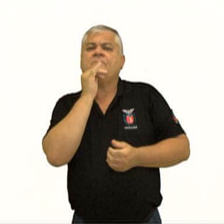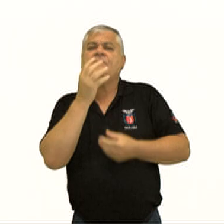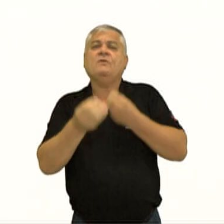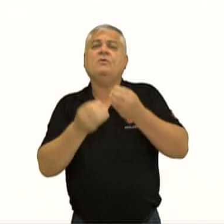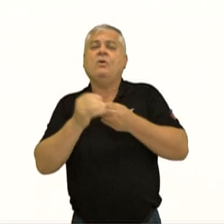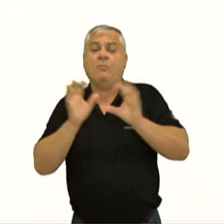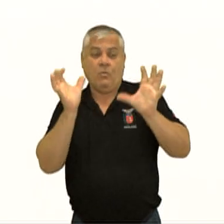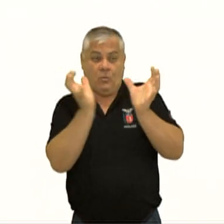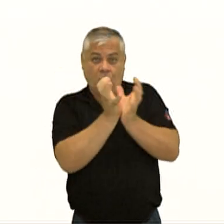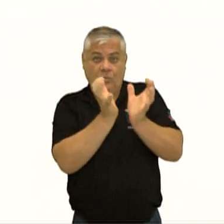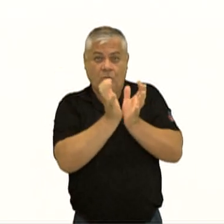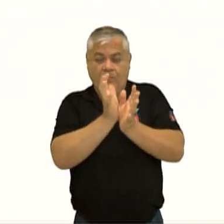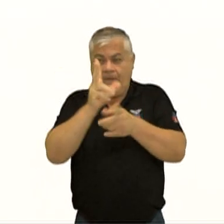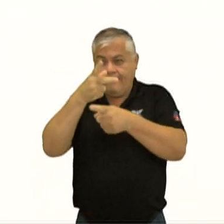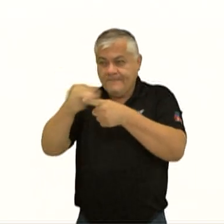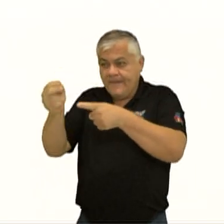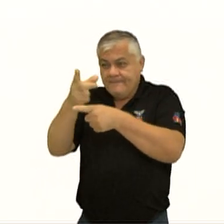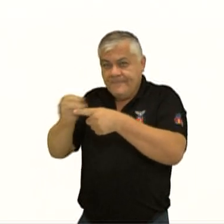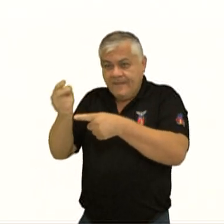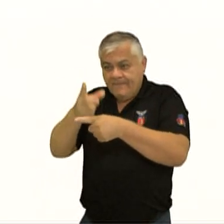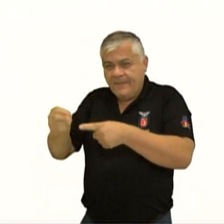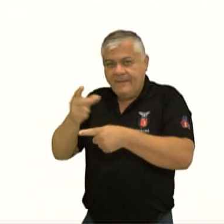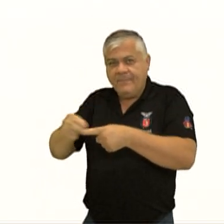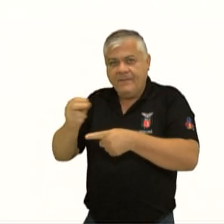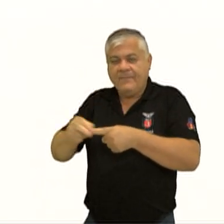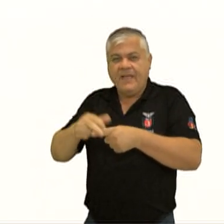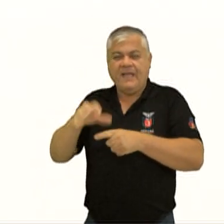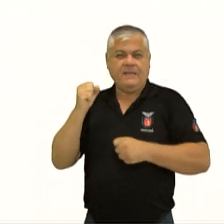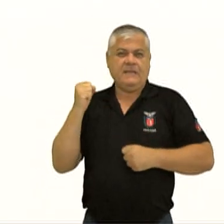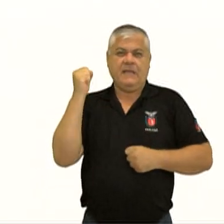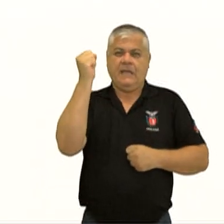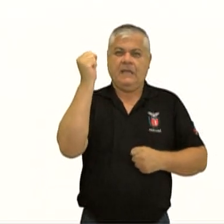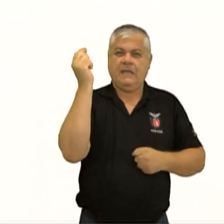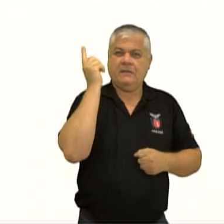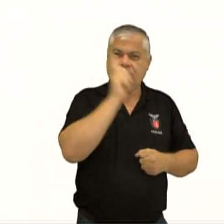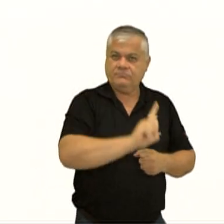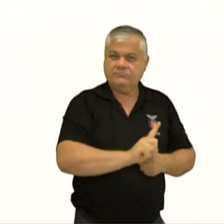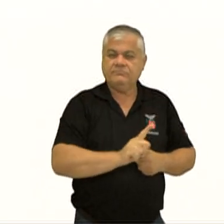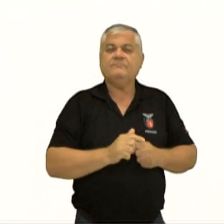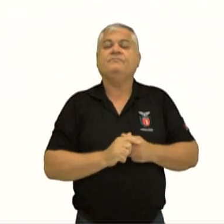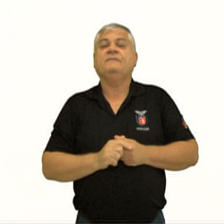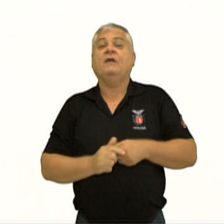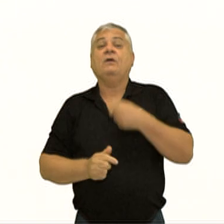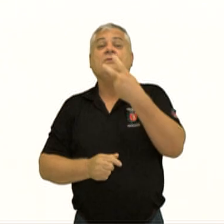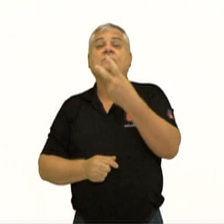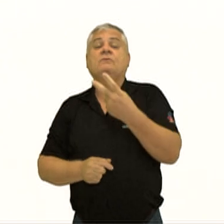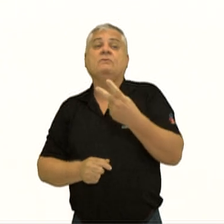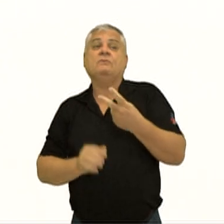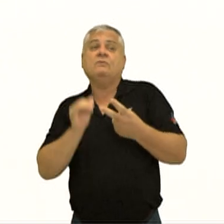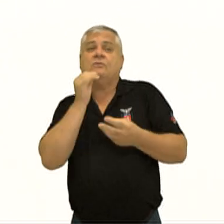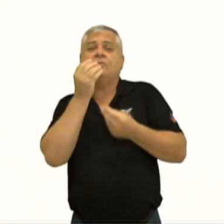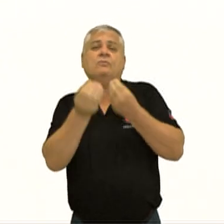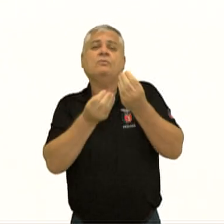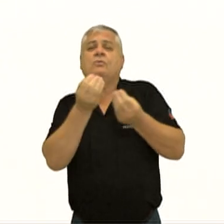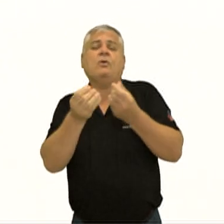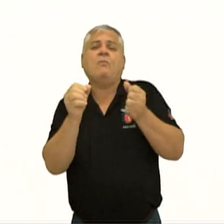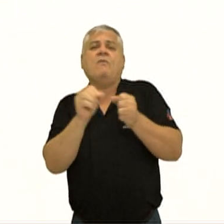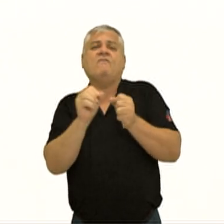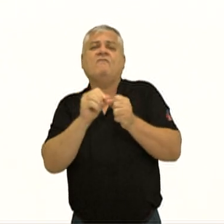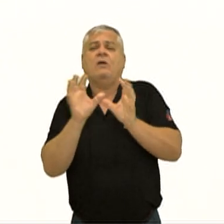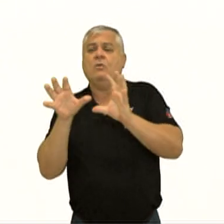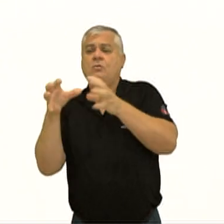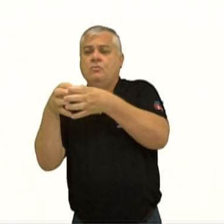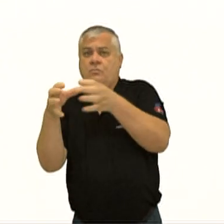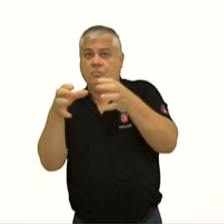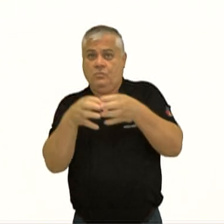que marcar mais pontos, então no final vence a equipe que tiver mais pontos. E duas, como que é feita essa equipe?